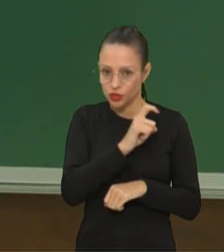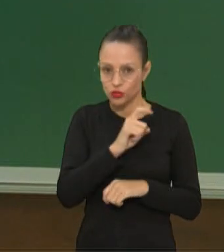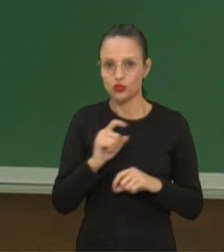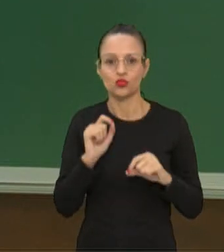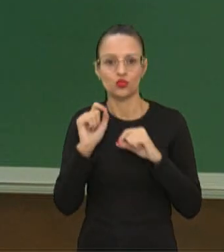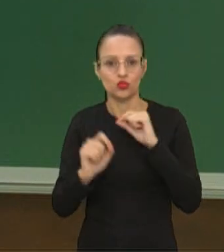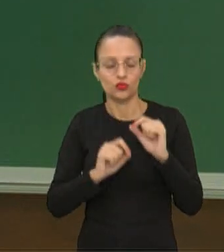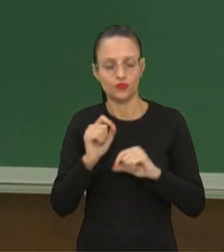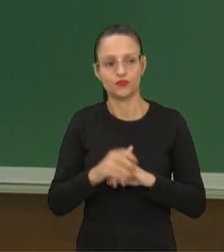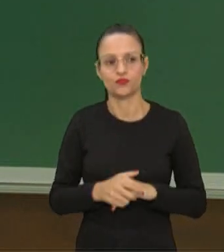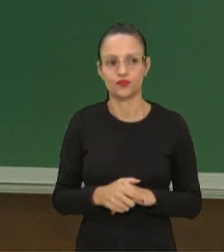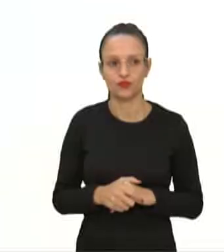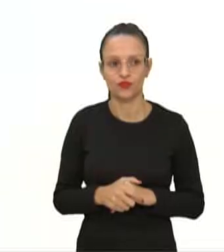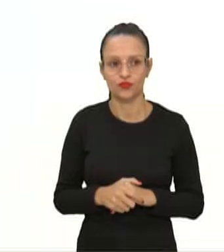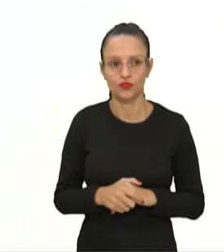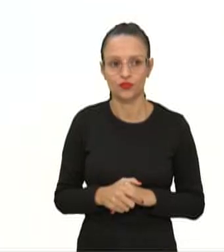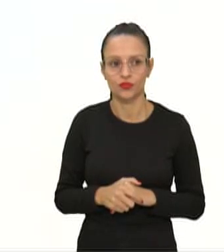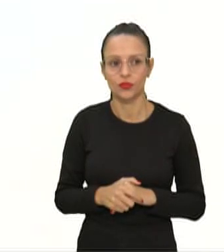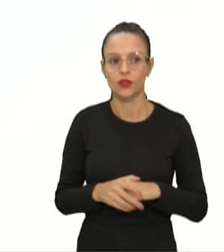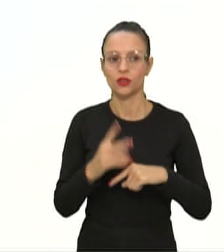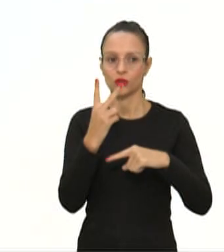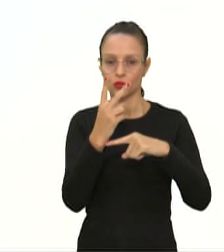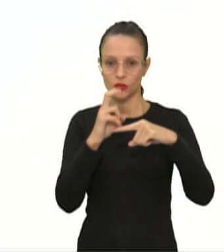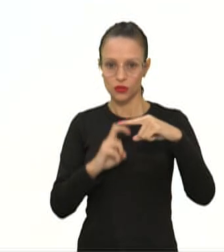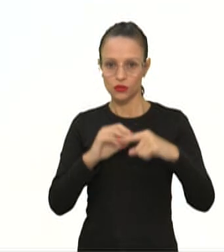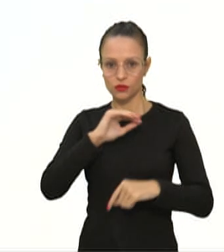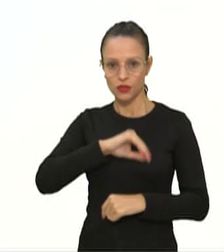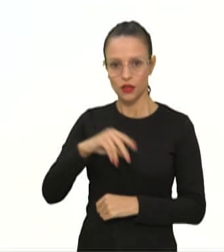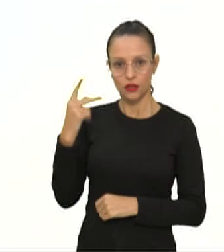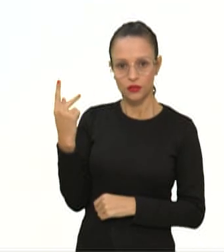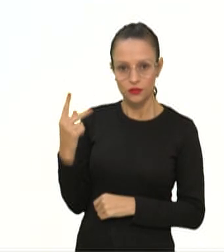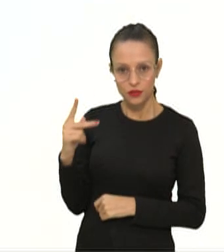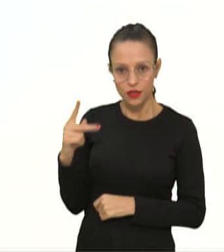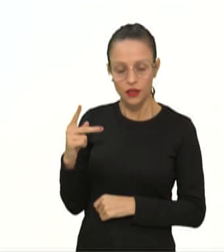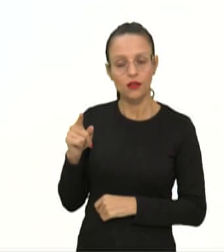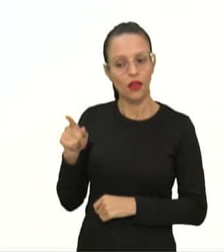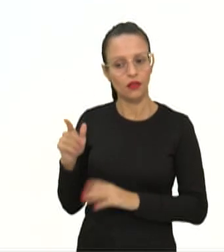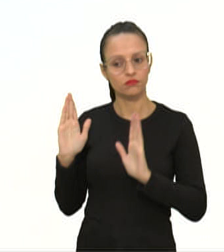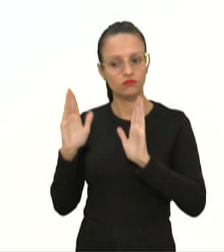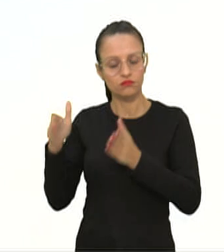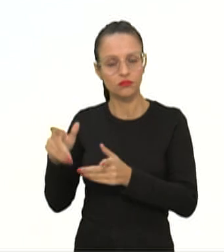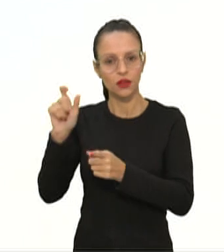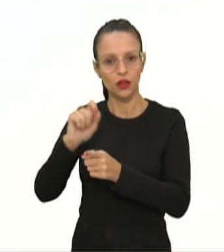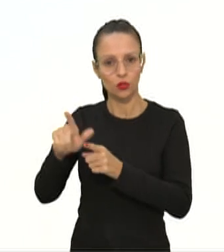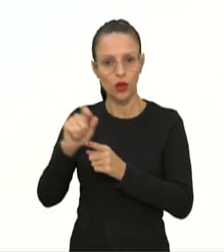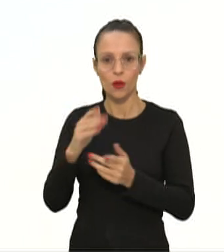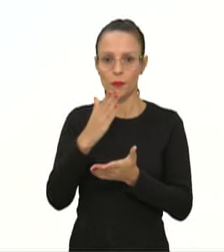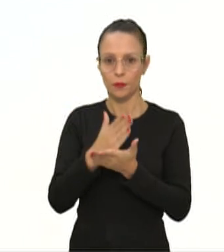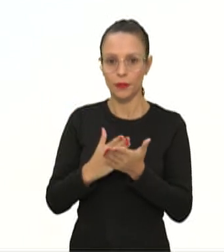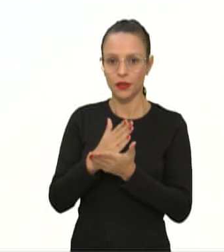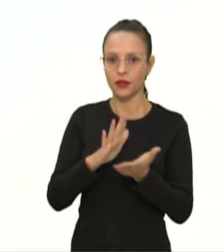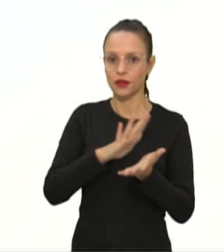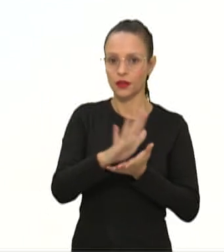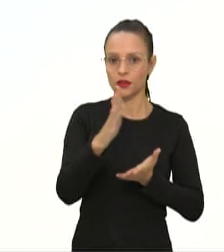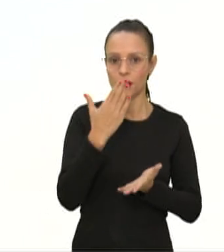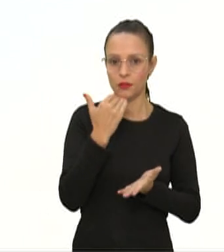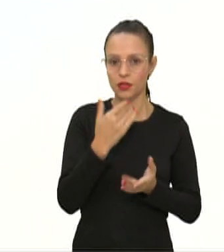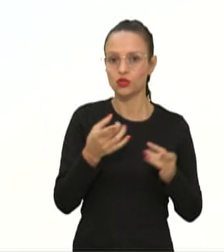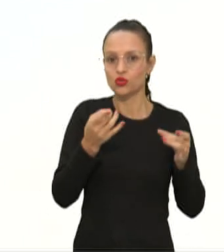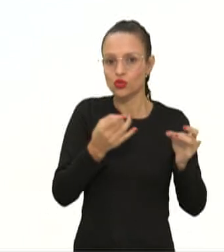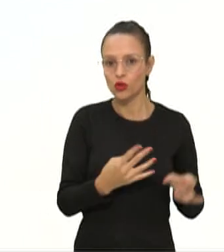vamos acompanhar o enunciado. 2/5 do salário de João são reservados para aluguel e metade é gasta com alimentação, restando